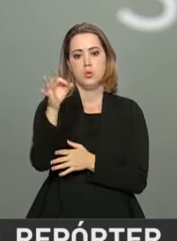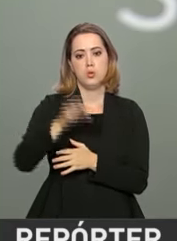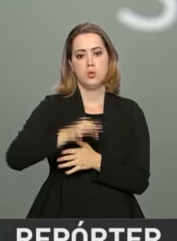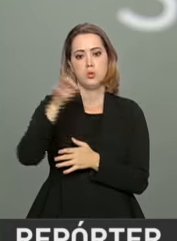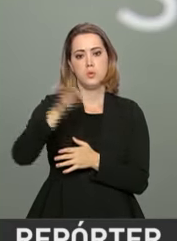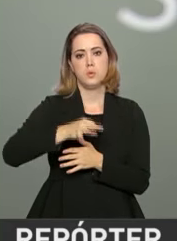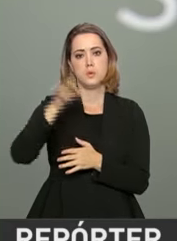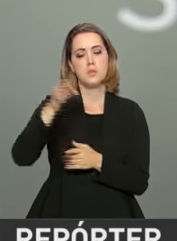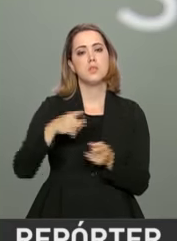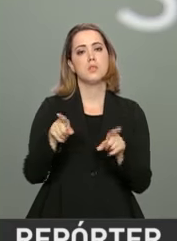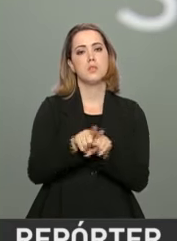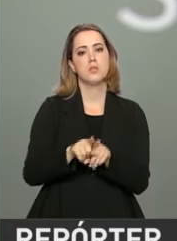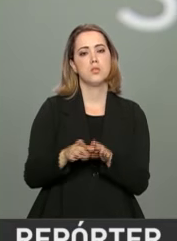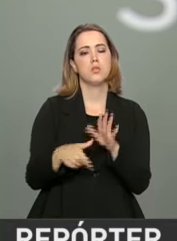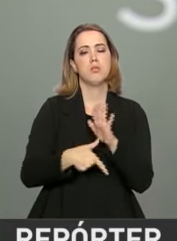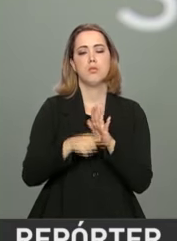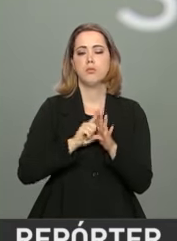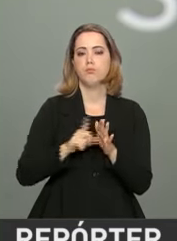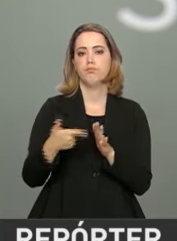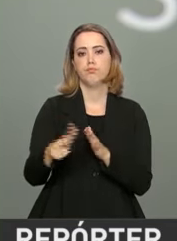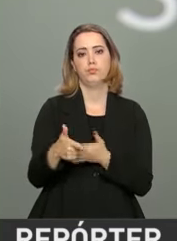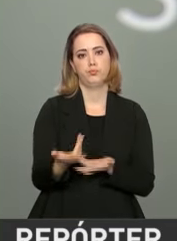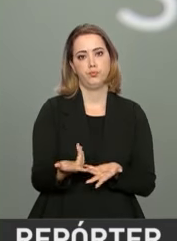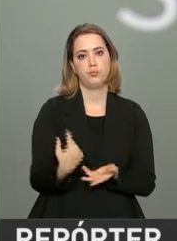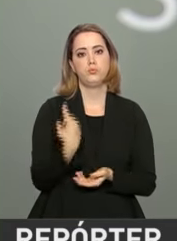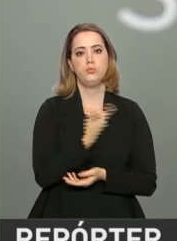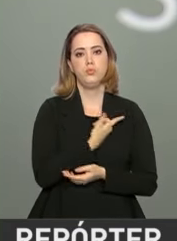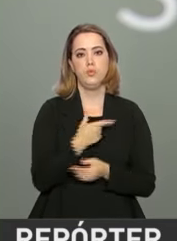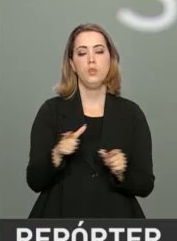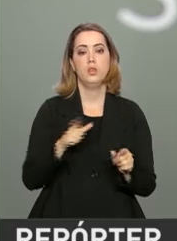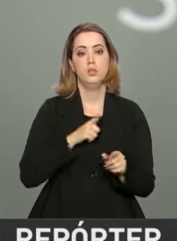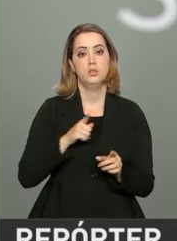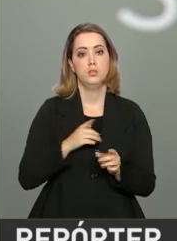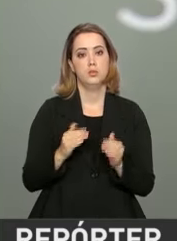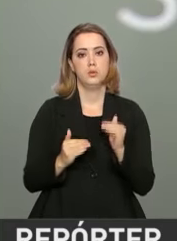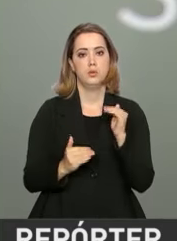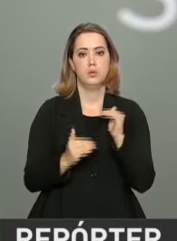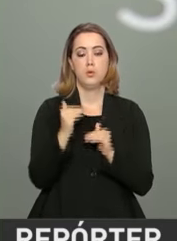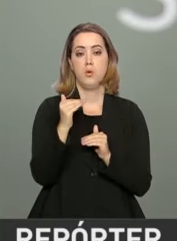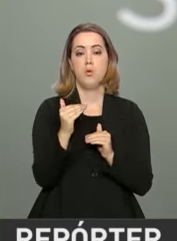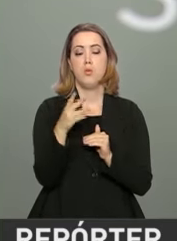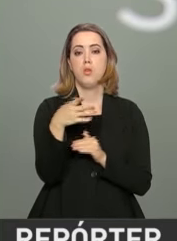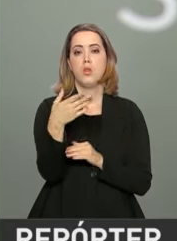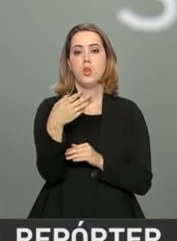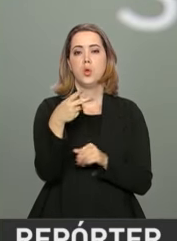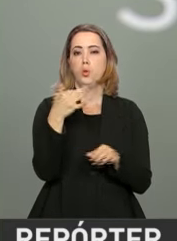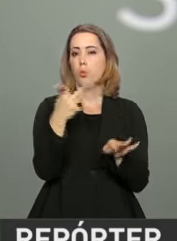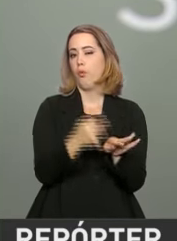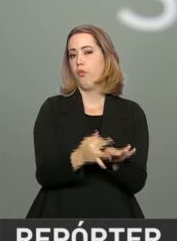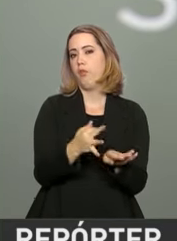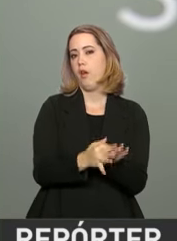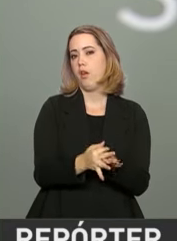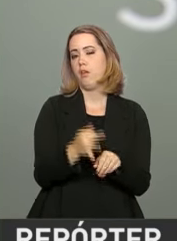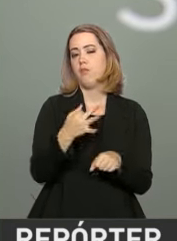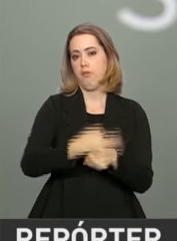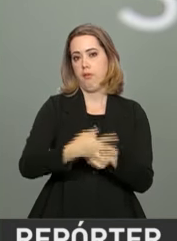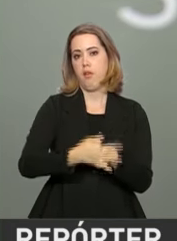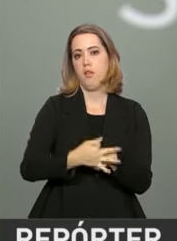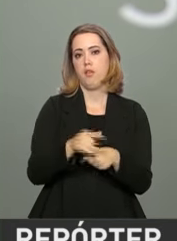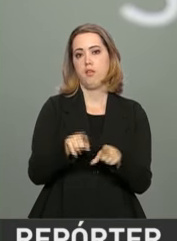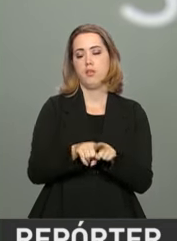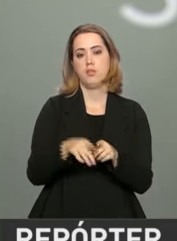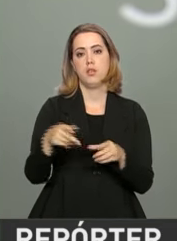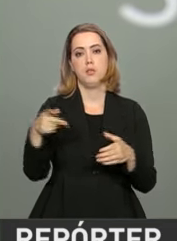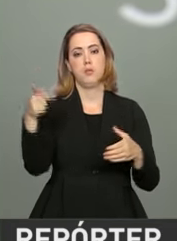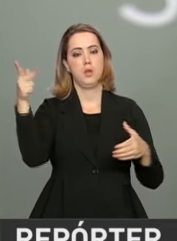desde novembro de 2014. Então tivemos um aumento aí do preço do minério de ferro, principalmente. Tivemos um grande volume de